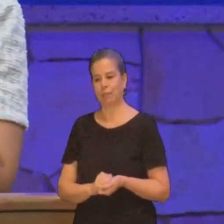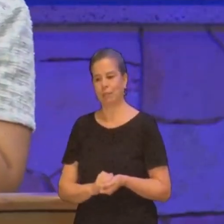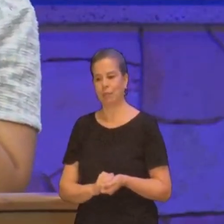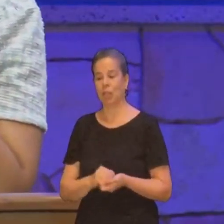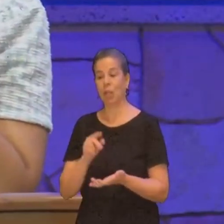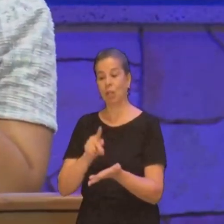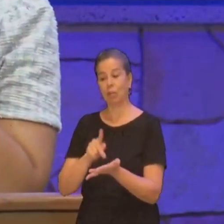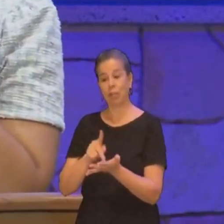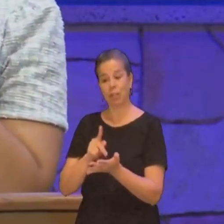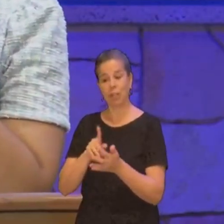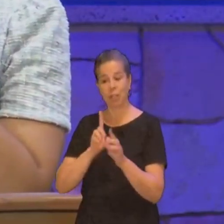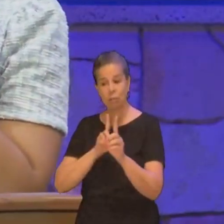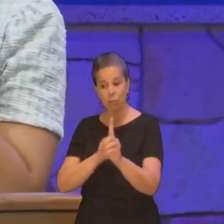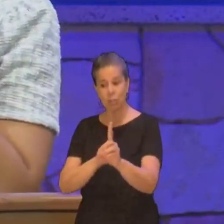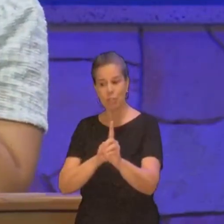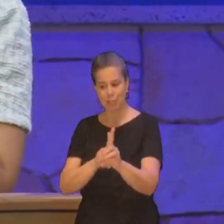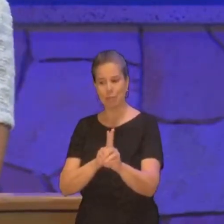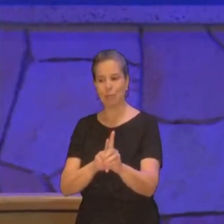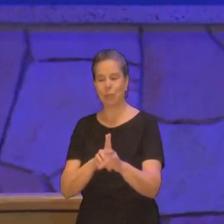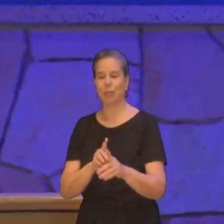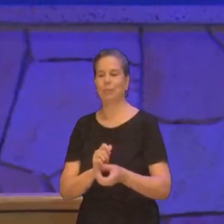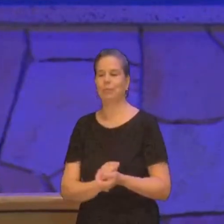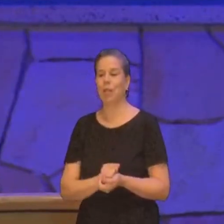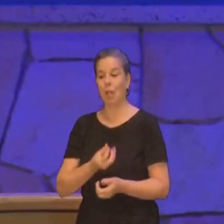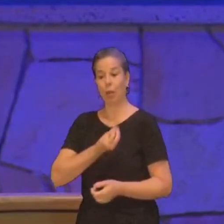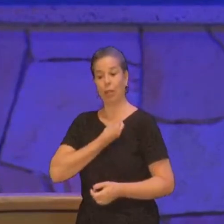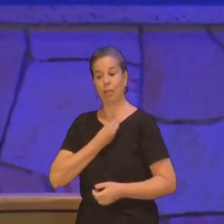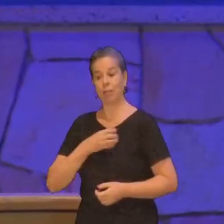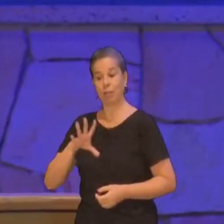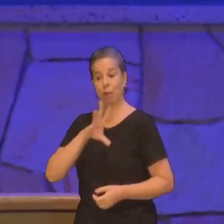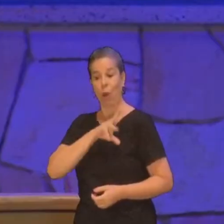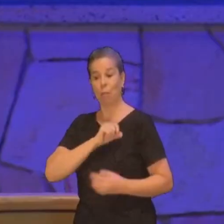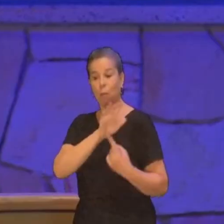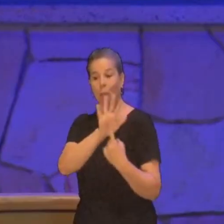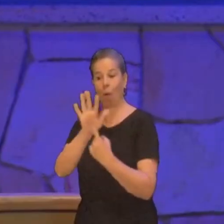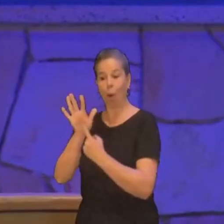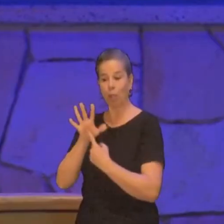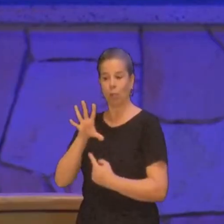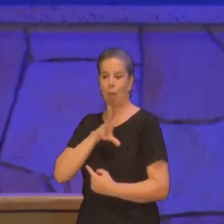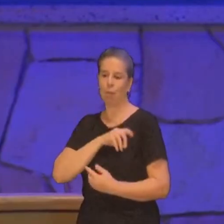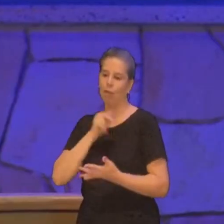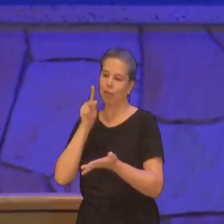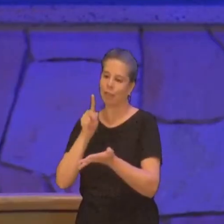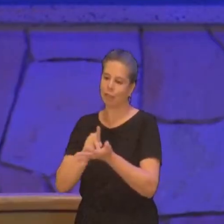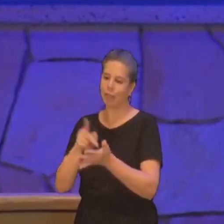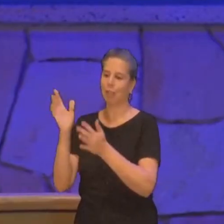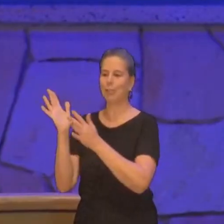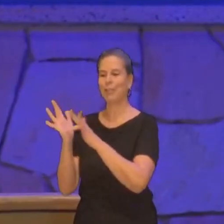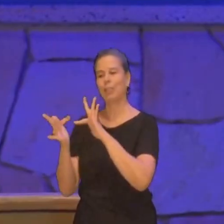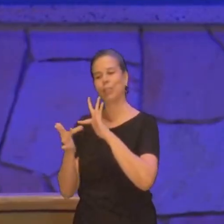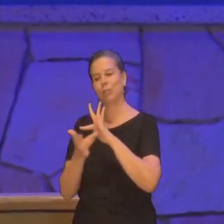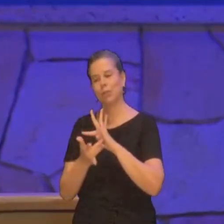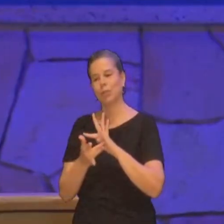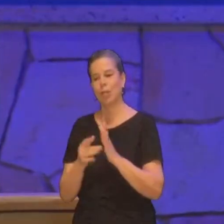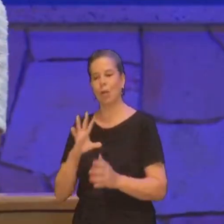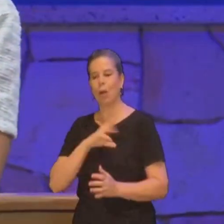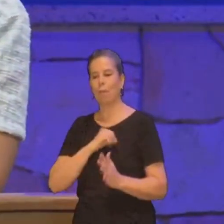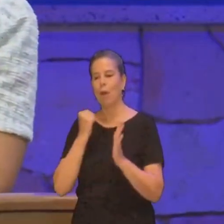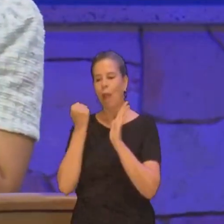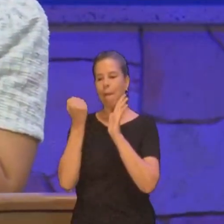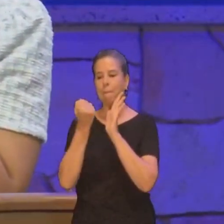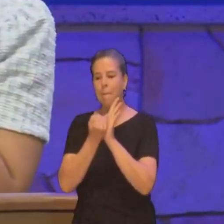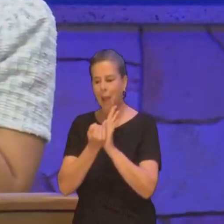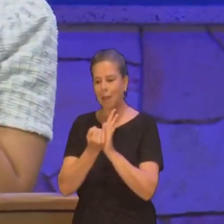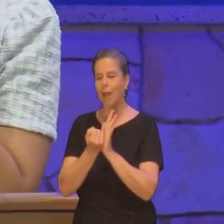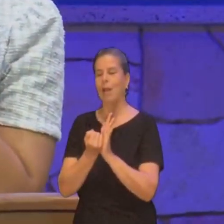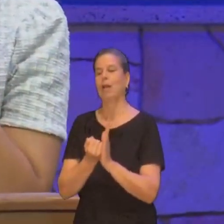o verdadeiro discípulo é aquele que vive o amor, que expressa o amor. O amor é a marca do cristão,